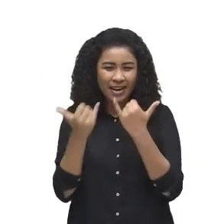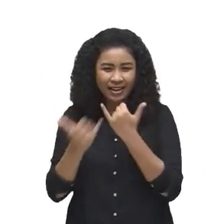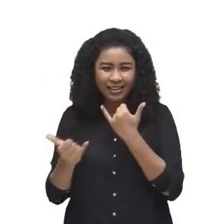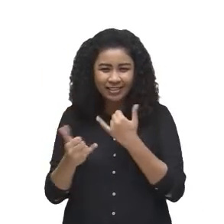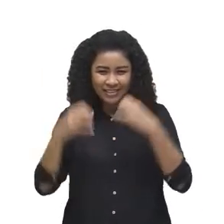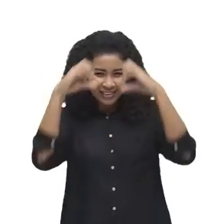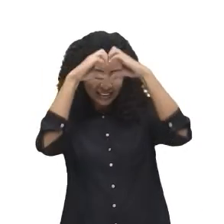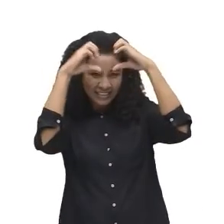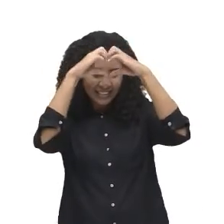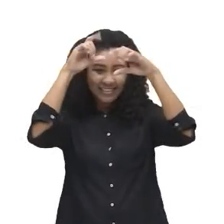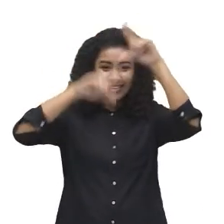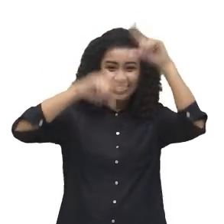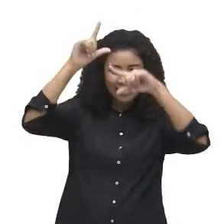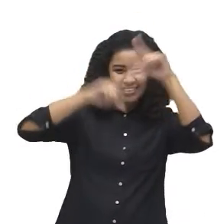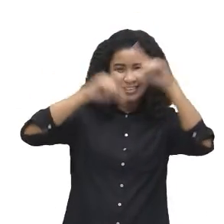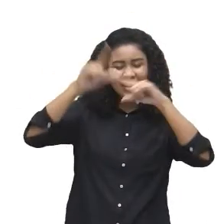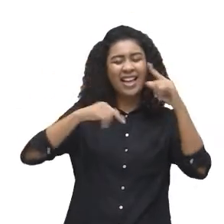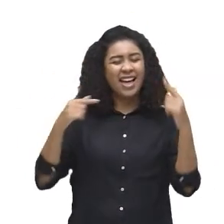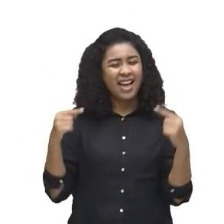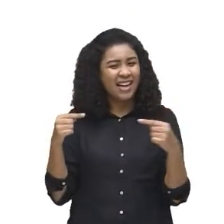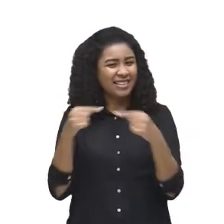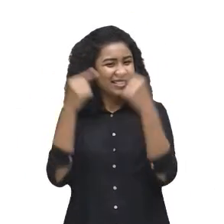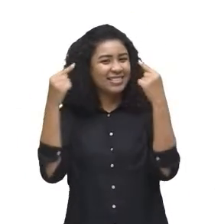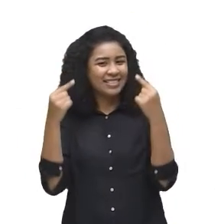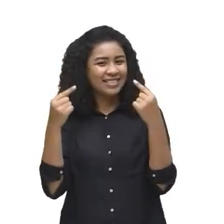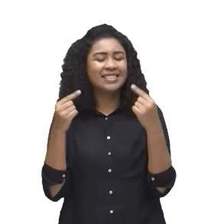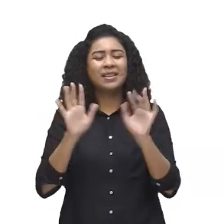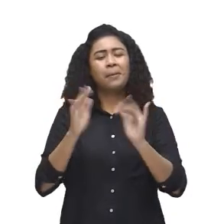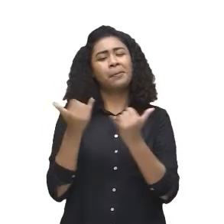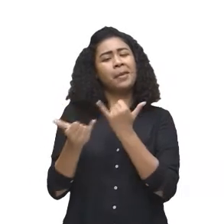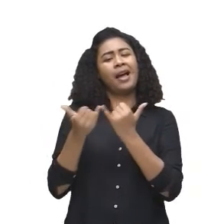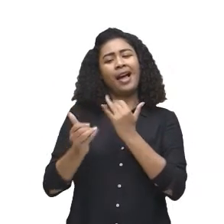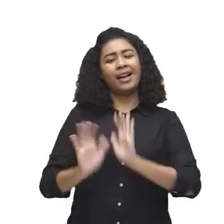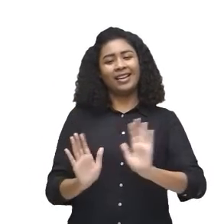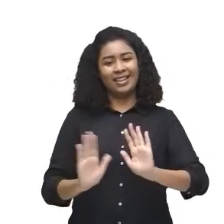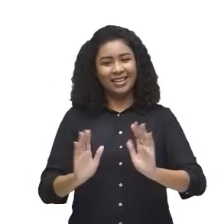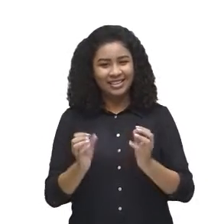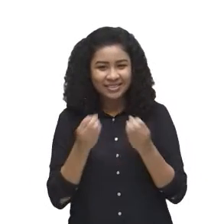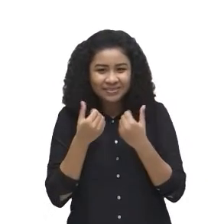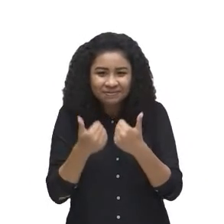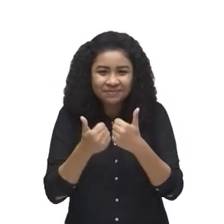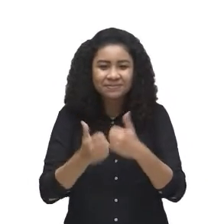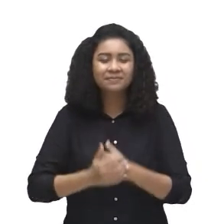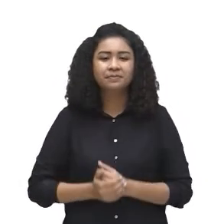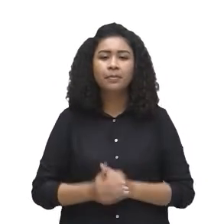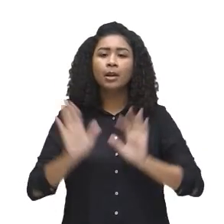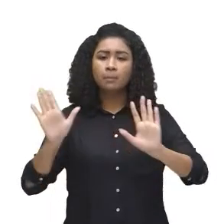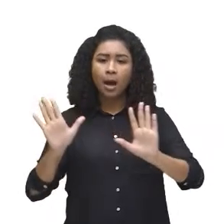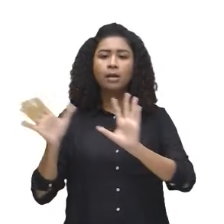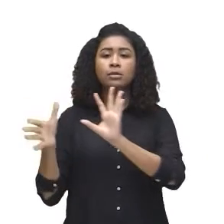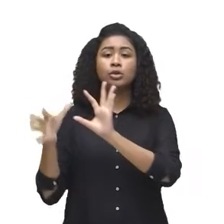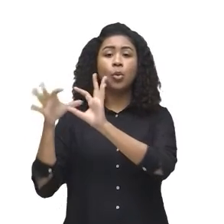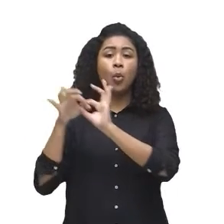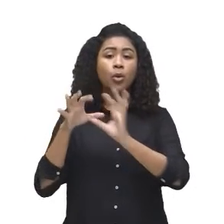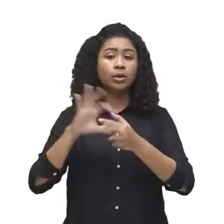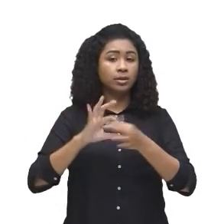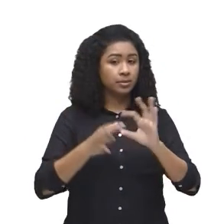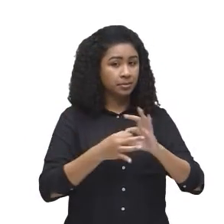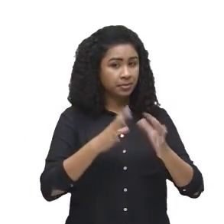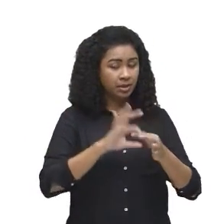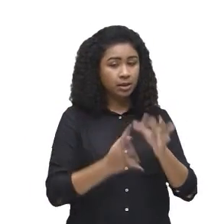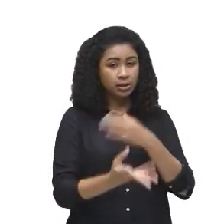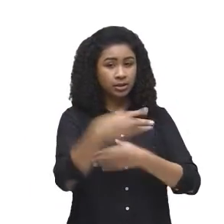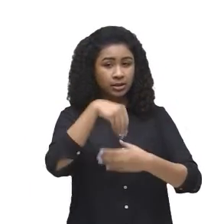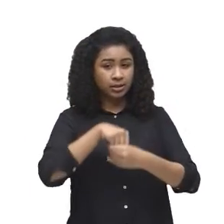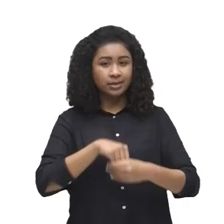uma coincidência, tá bom? Mas olha só, sempre vai ser nas Olimpíadas dessa forma, um azul, outro vermelho,